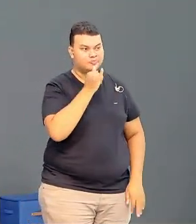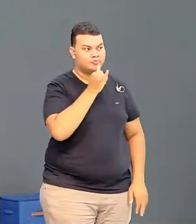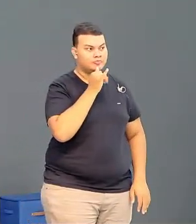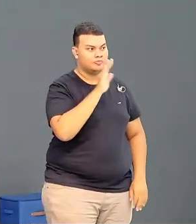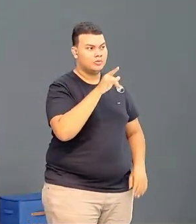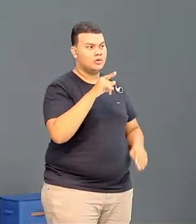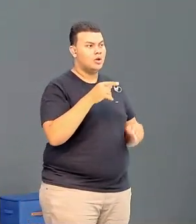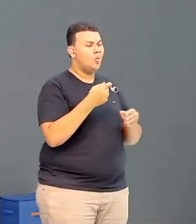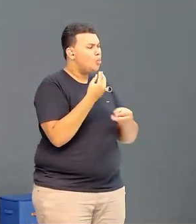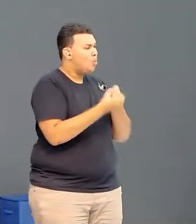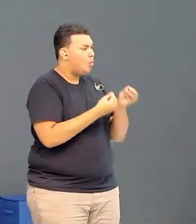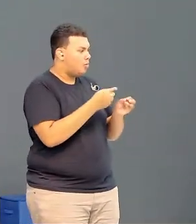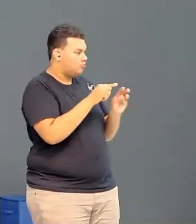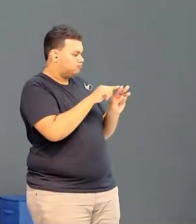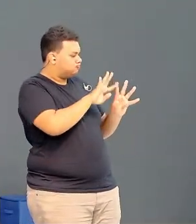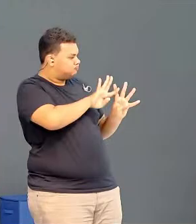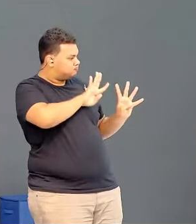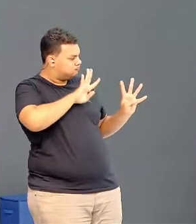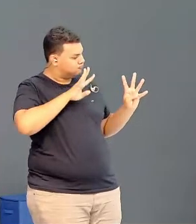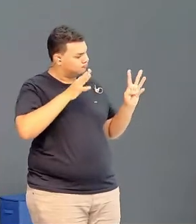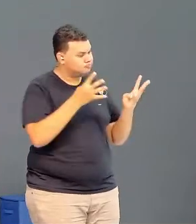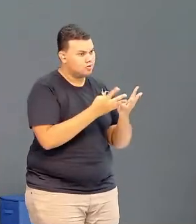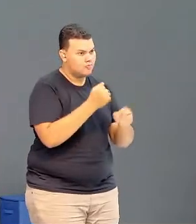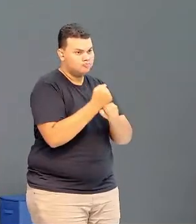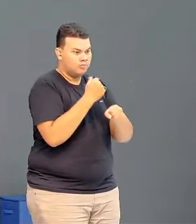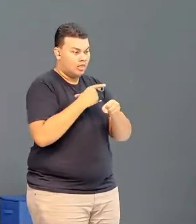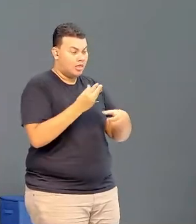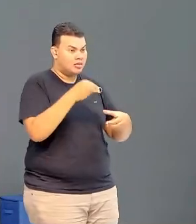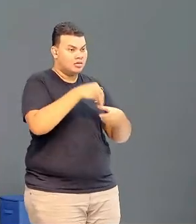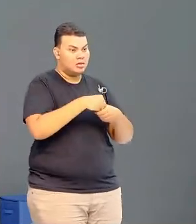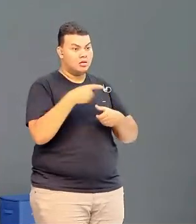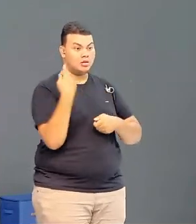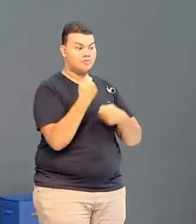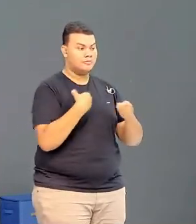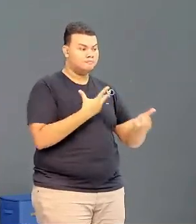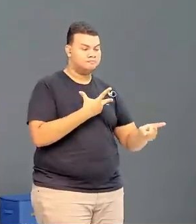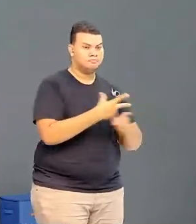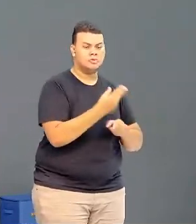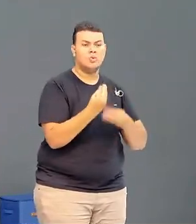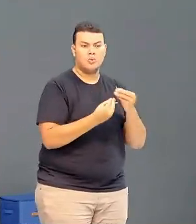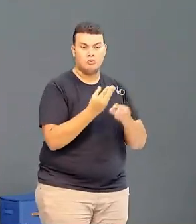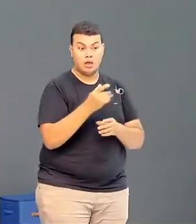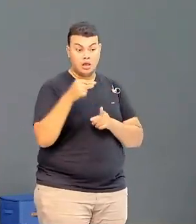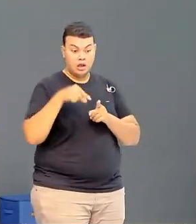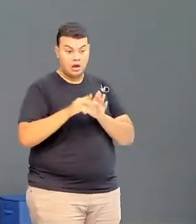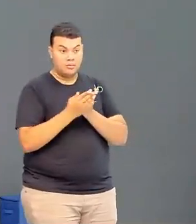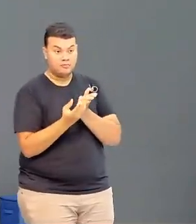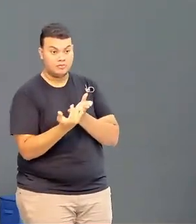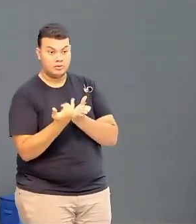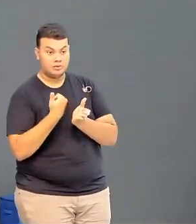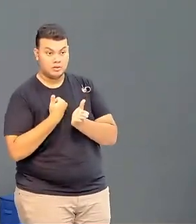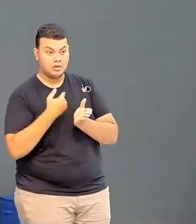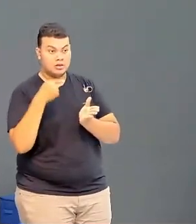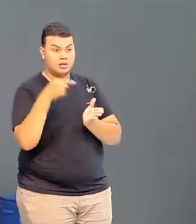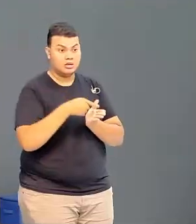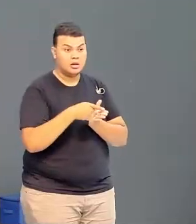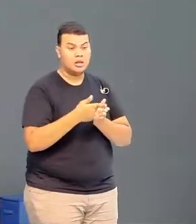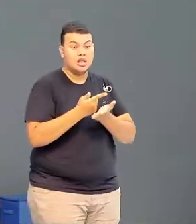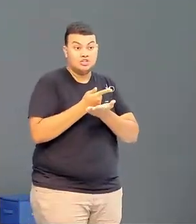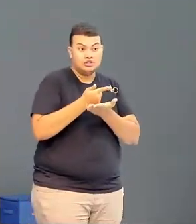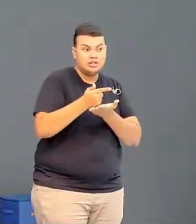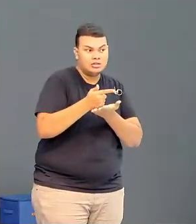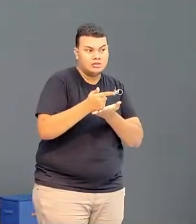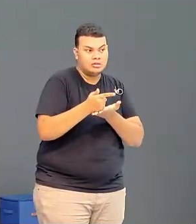uma fortaleza criada na mente, que na batalha espiritual precisa ser vencida. A palavra diz no livro de